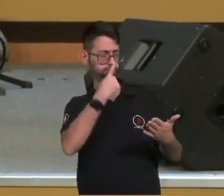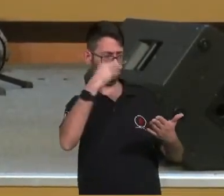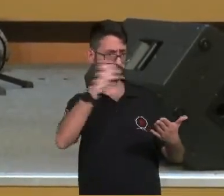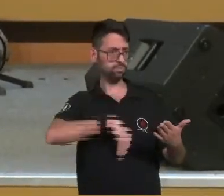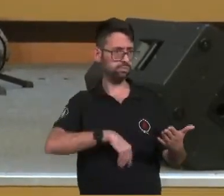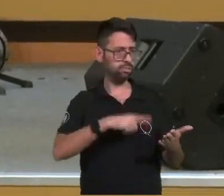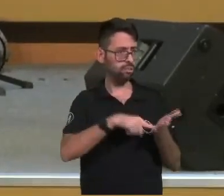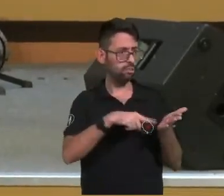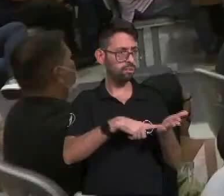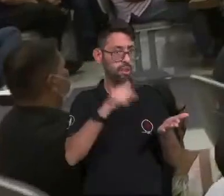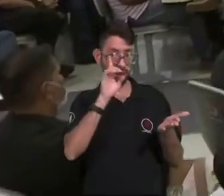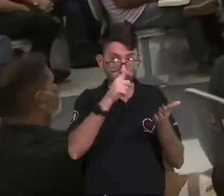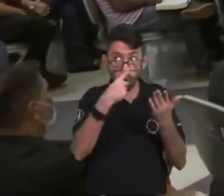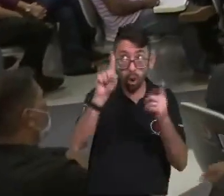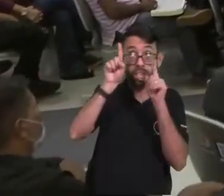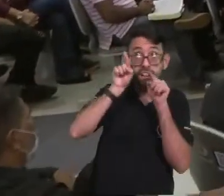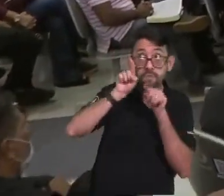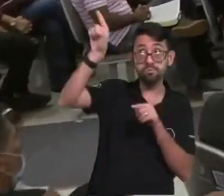senhor...